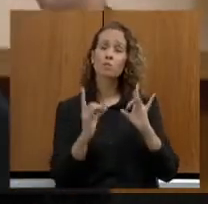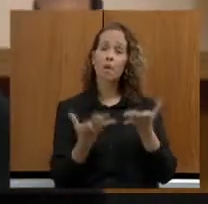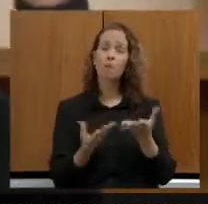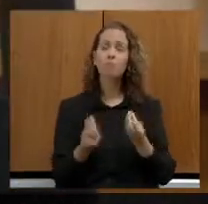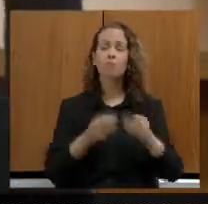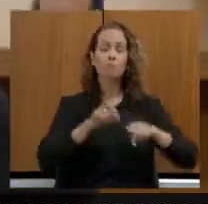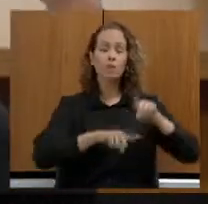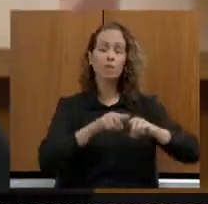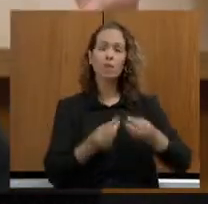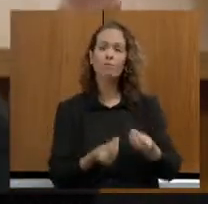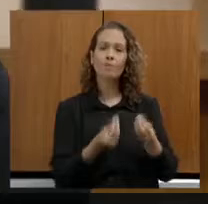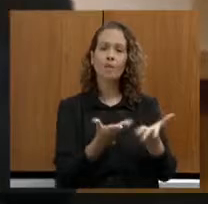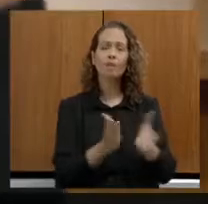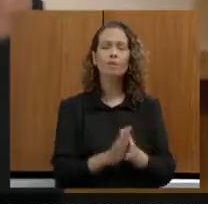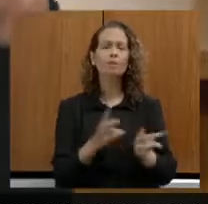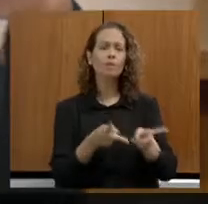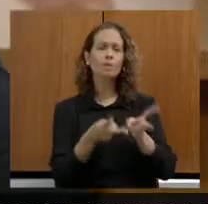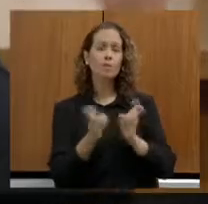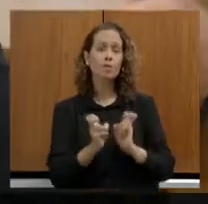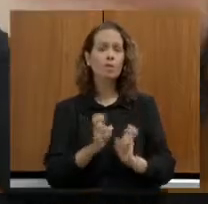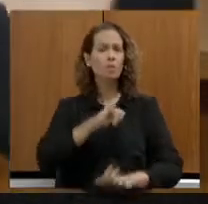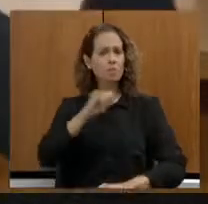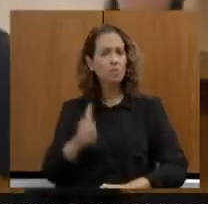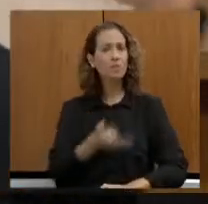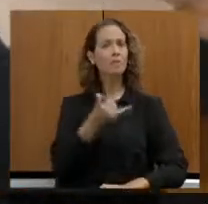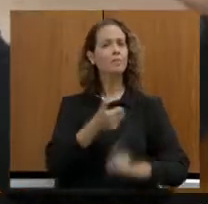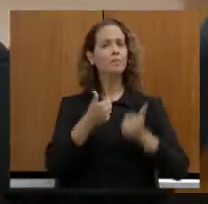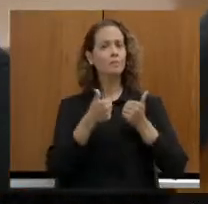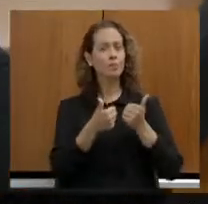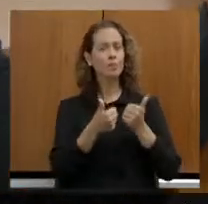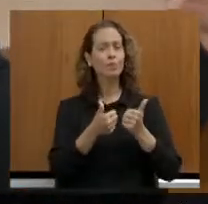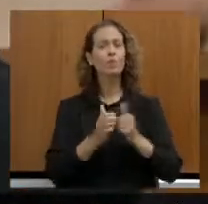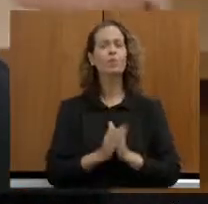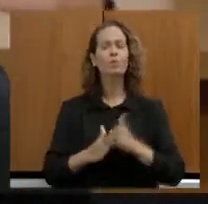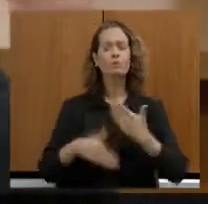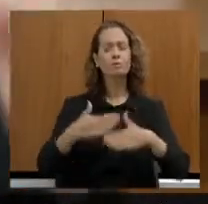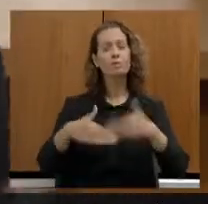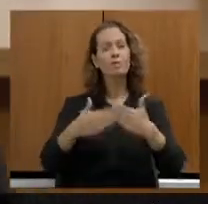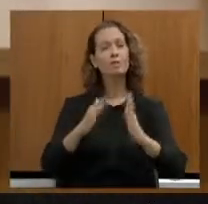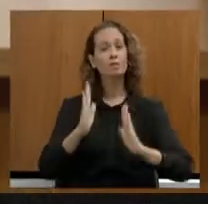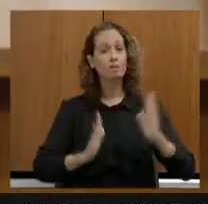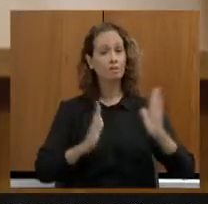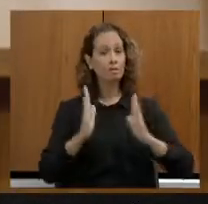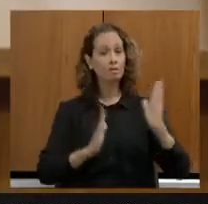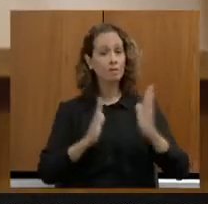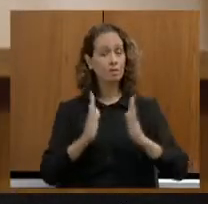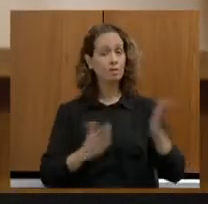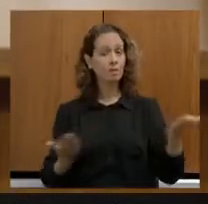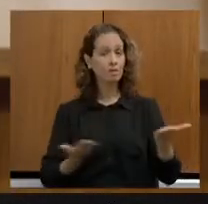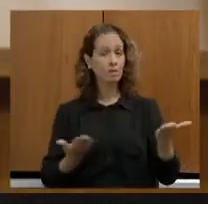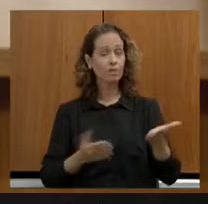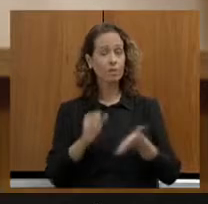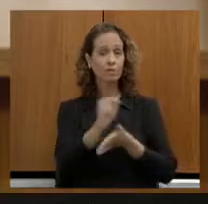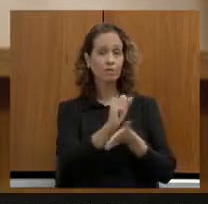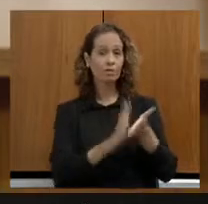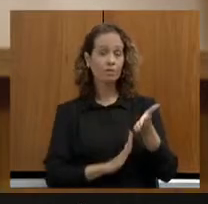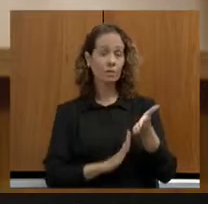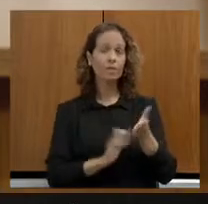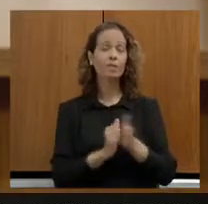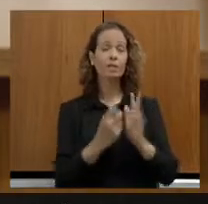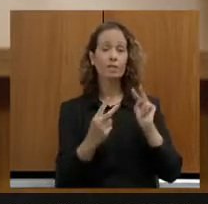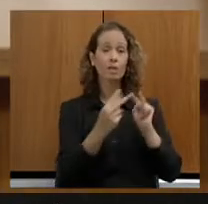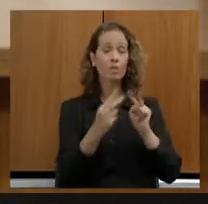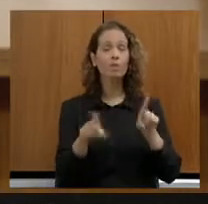realizado que a gente percebe o maior aproveitamento né é todo esse processo nesse período agora de atividades de